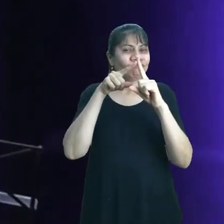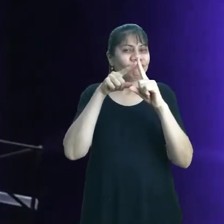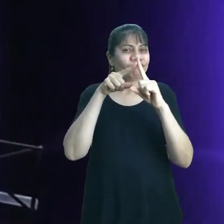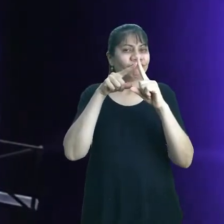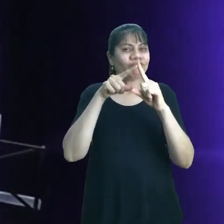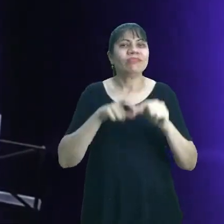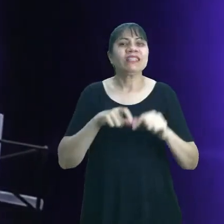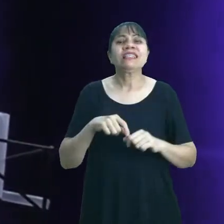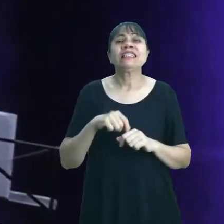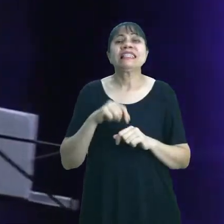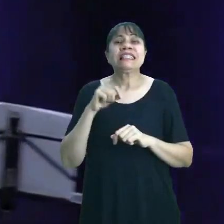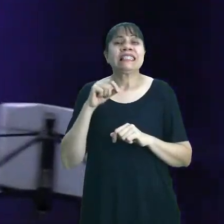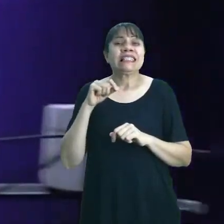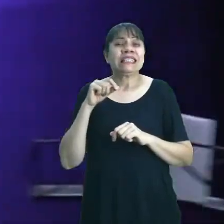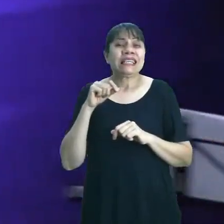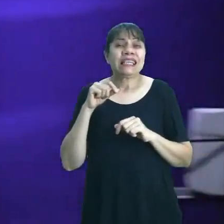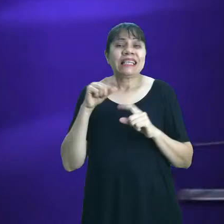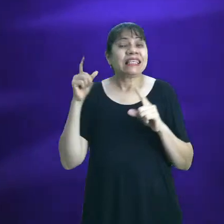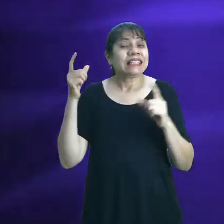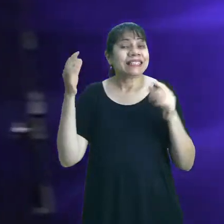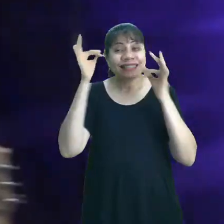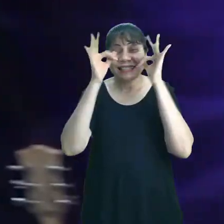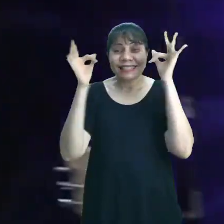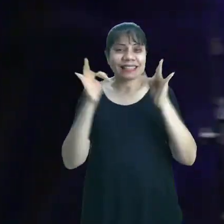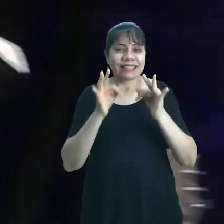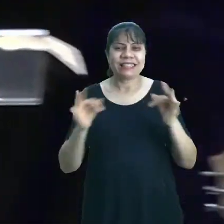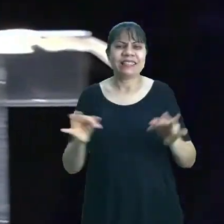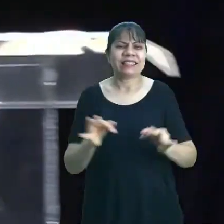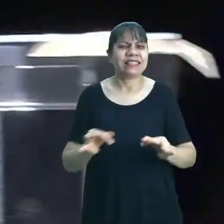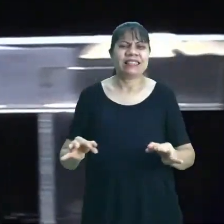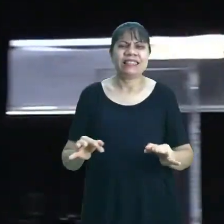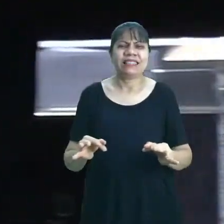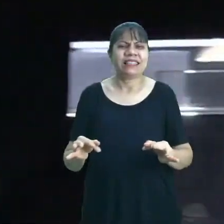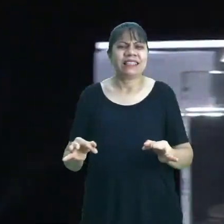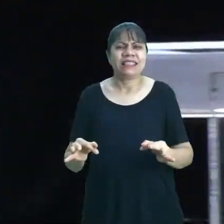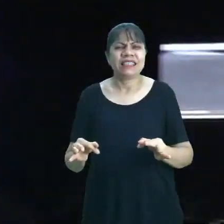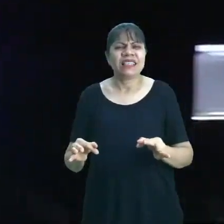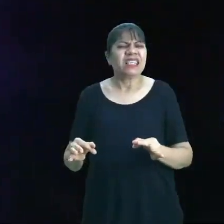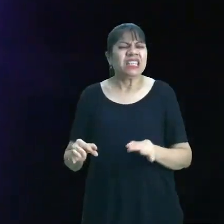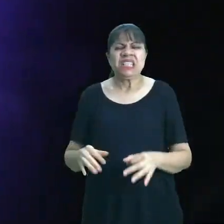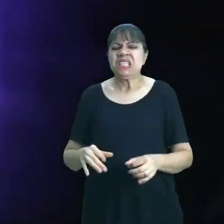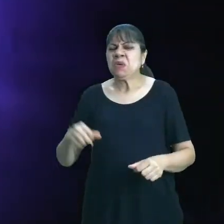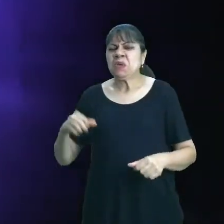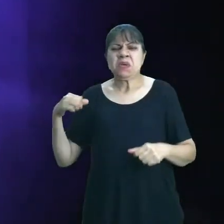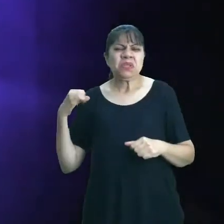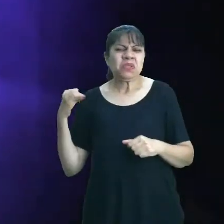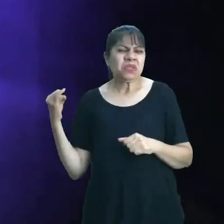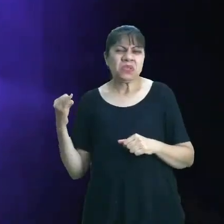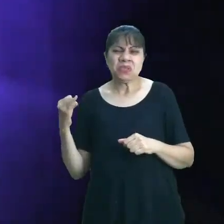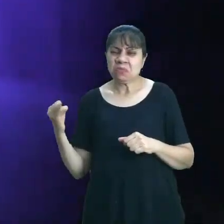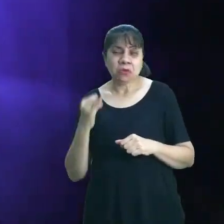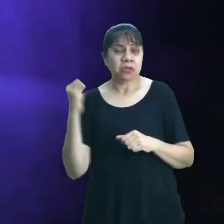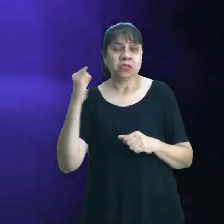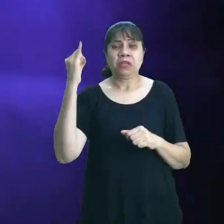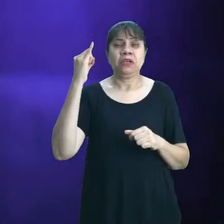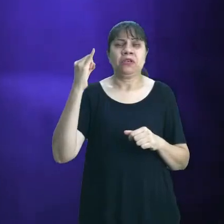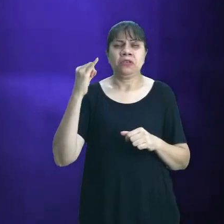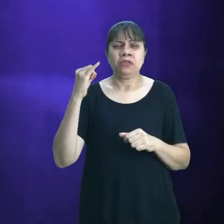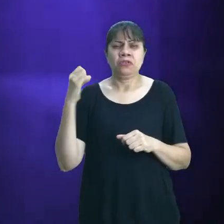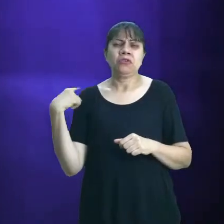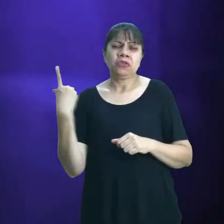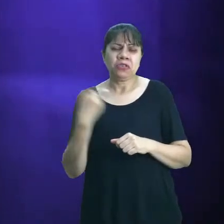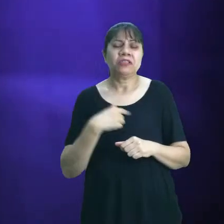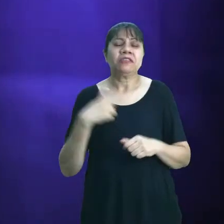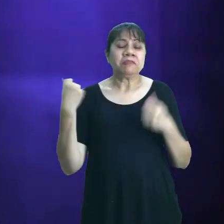E essa felicidade, a qualquer custa, de qualquer jeito, tentando das nossas próprias forças, do